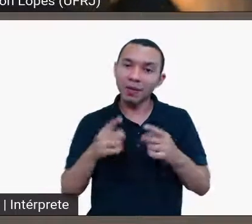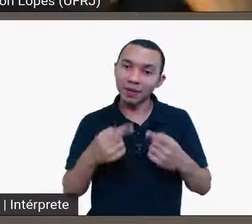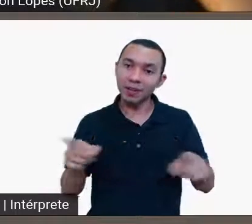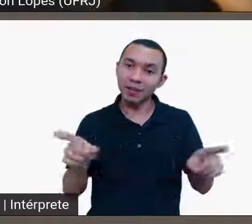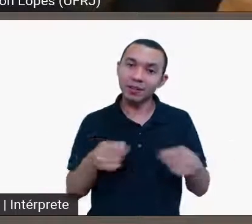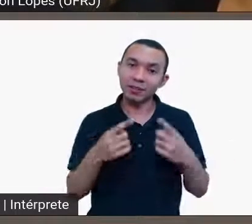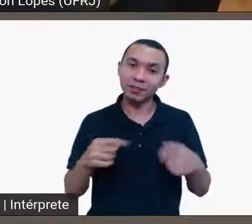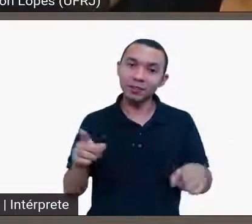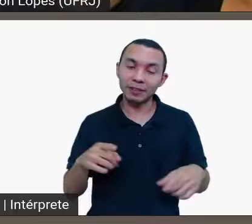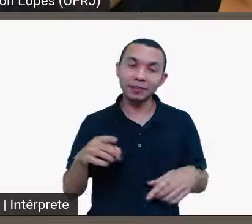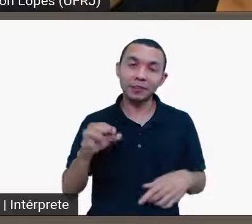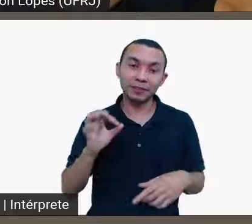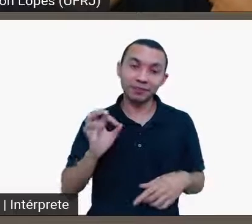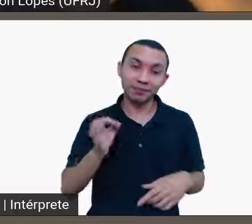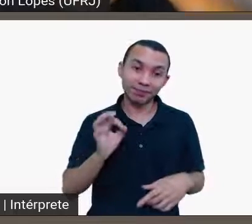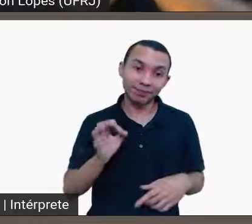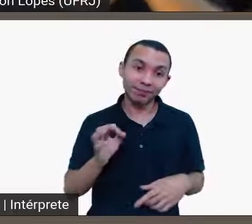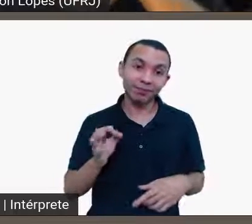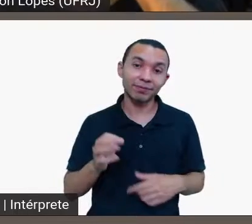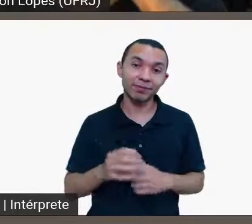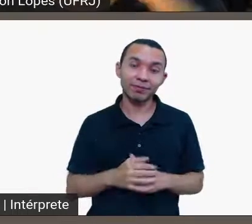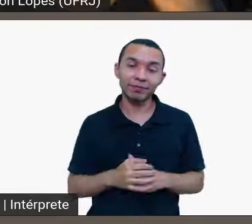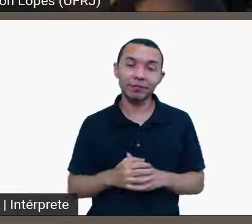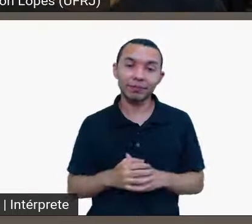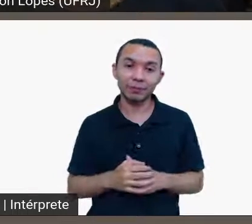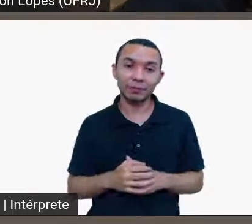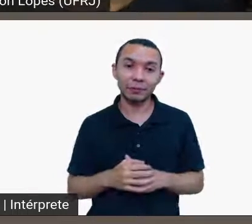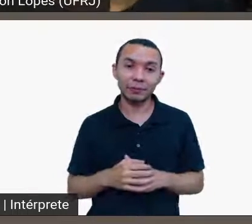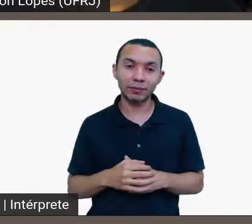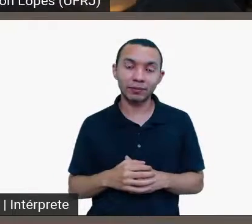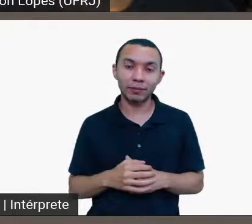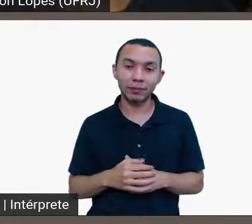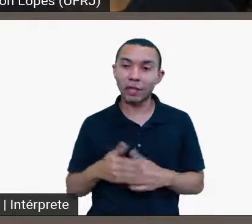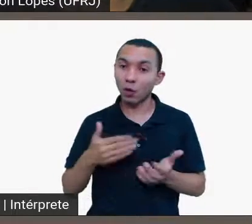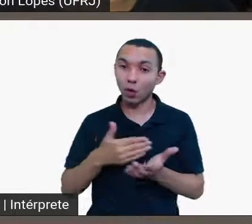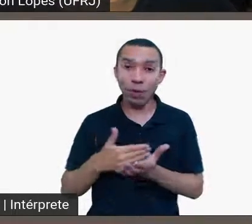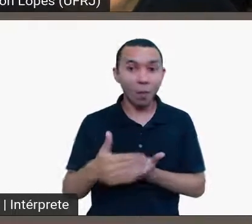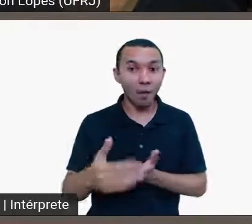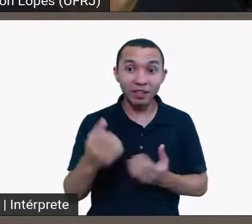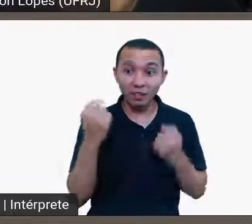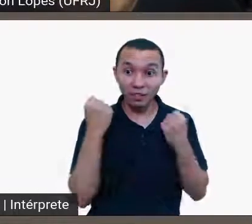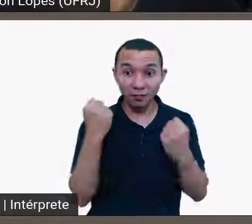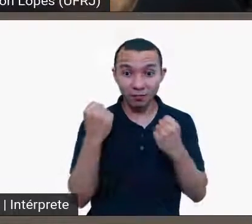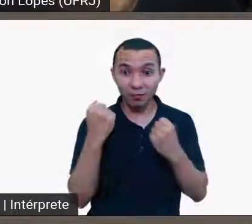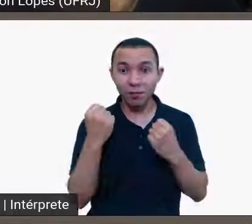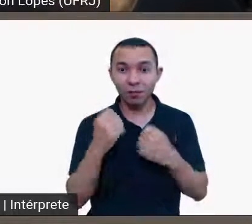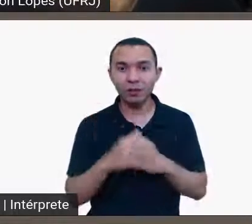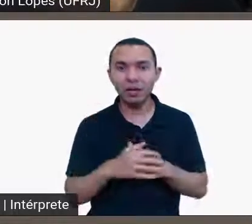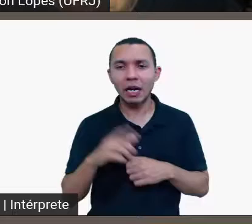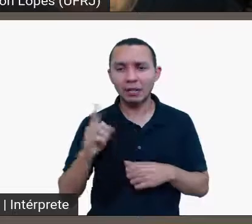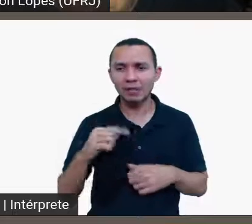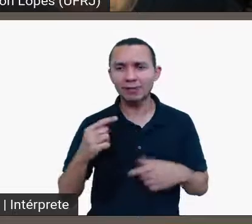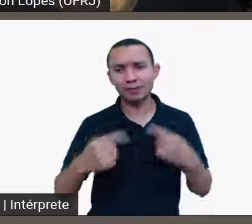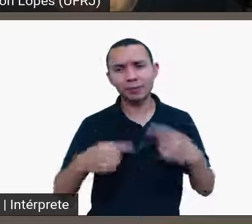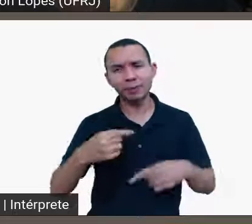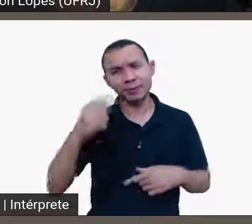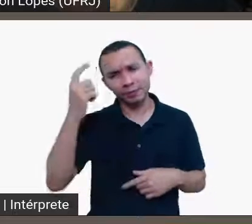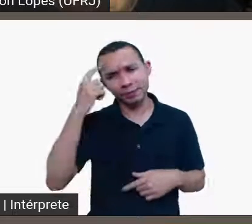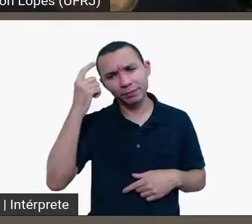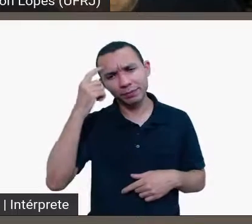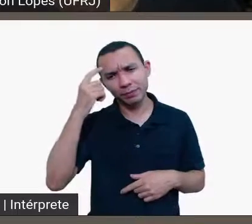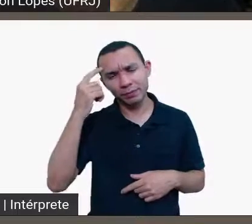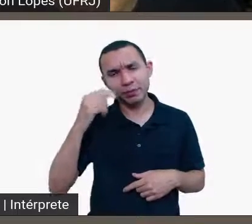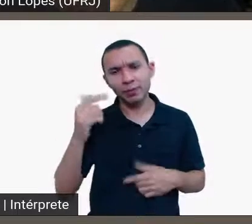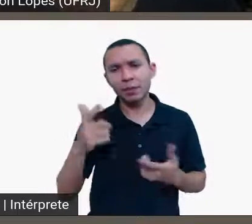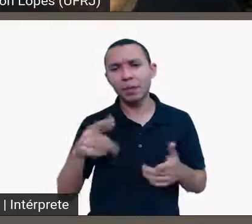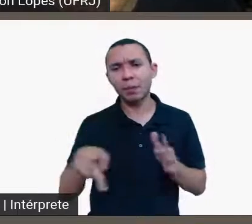fato, ela vem com tudo, e você tem uma discussão pensando a dimensão